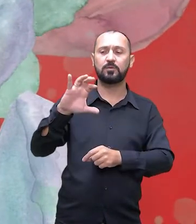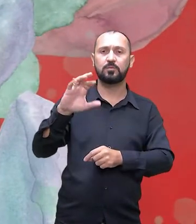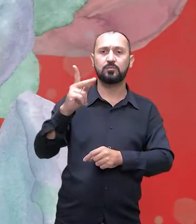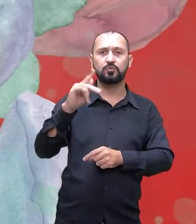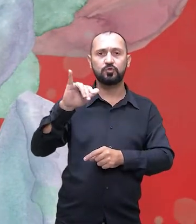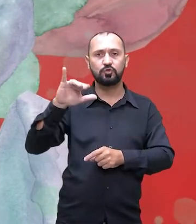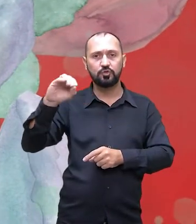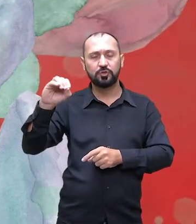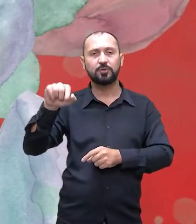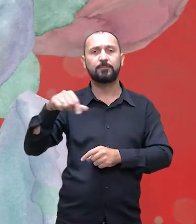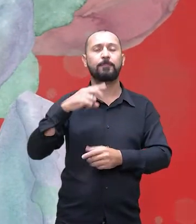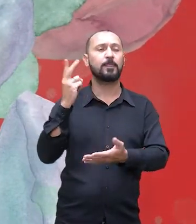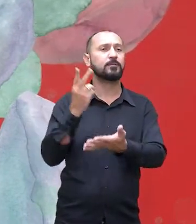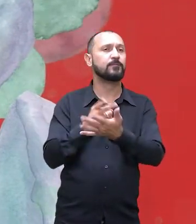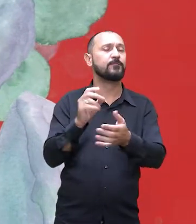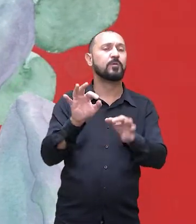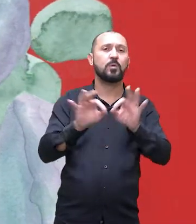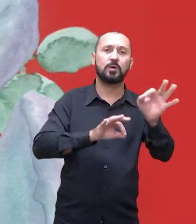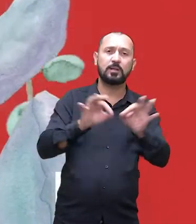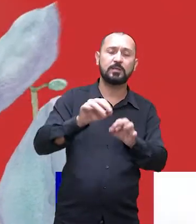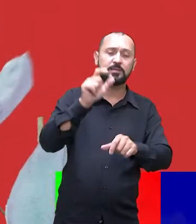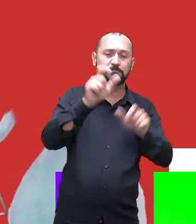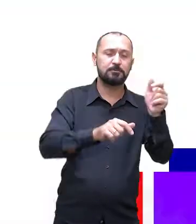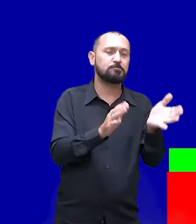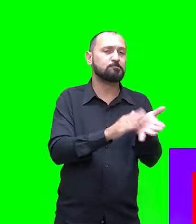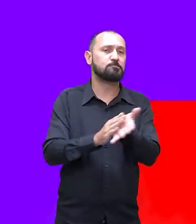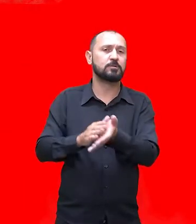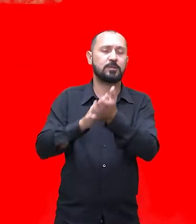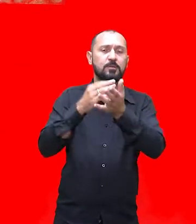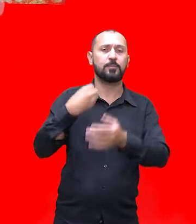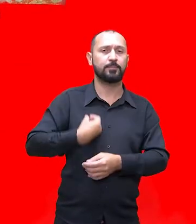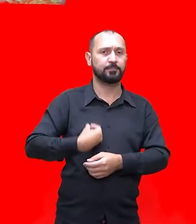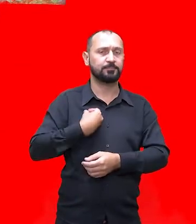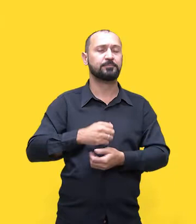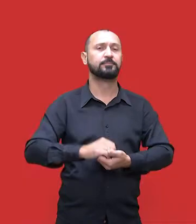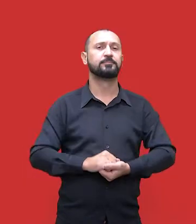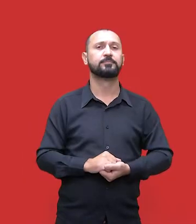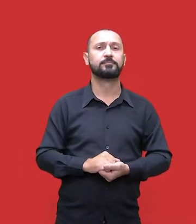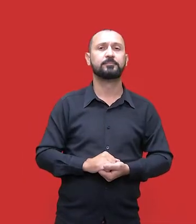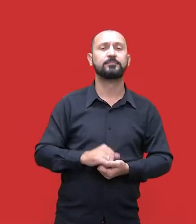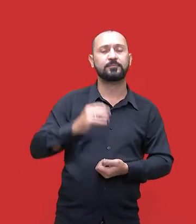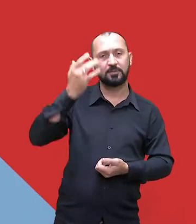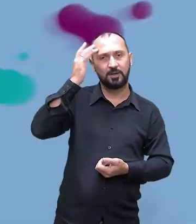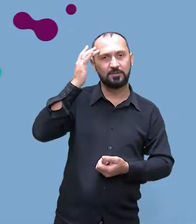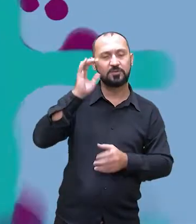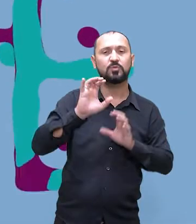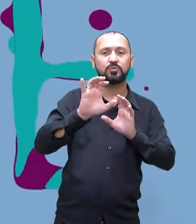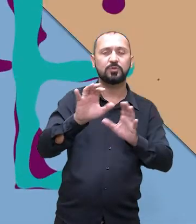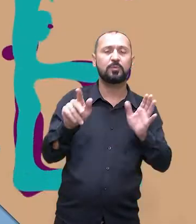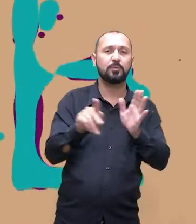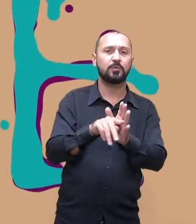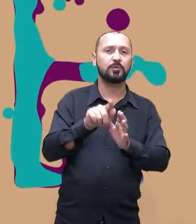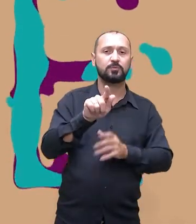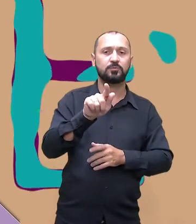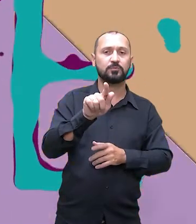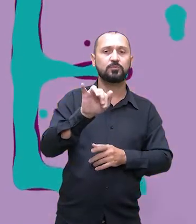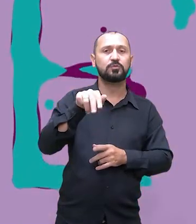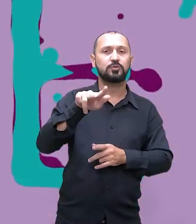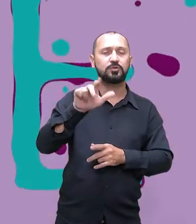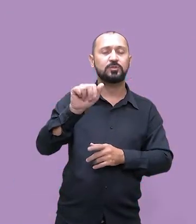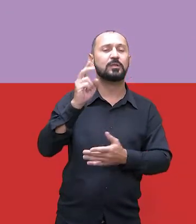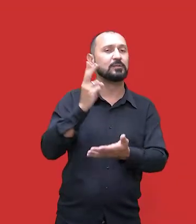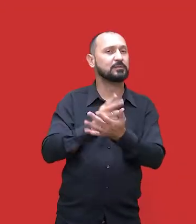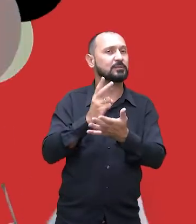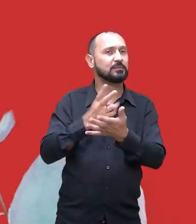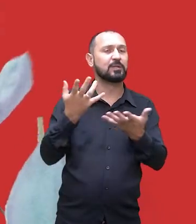sempre celebram as pessoas que estão participando. Eu acho que a cara da ginga é sempre uma celebração,